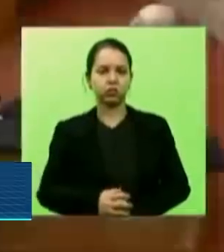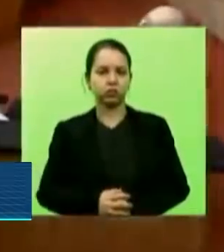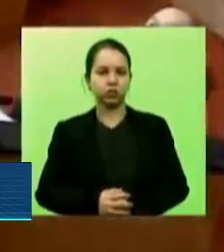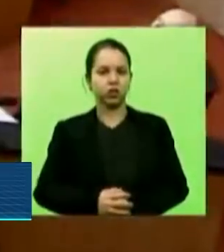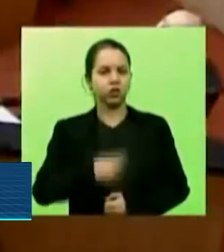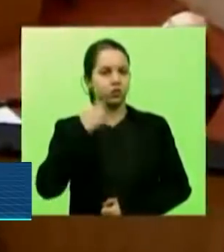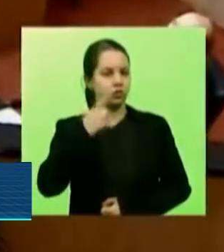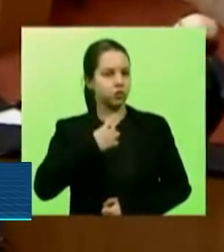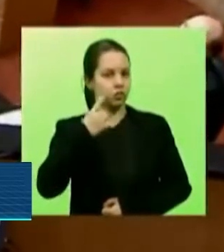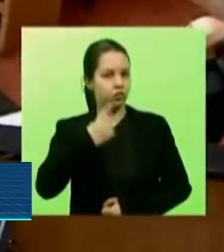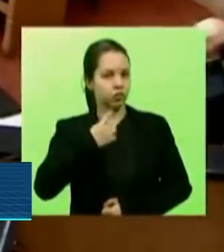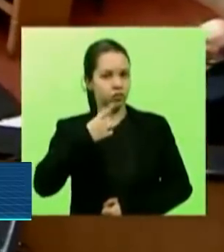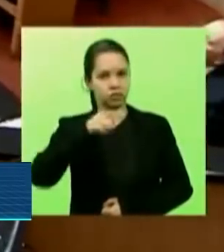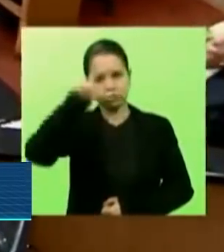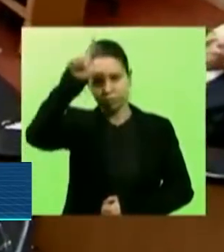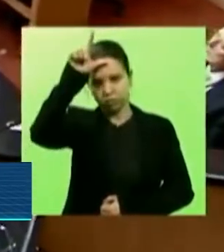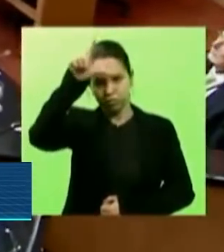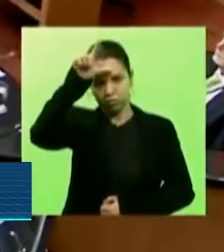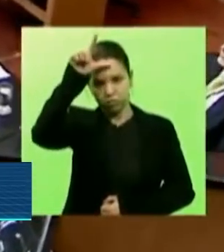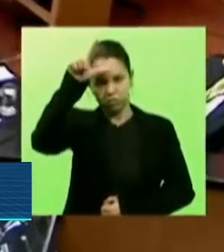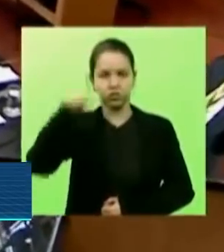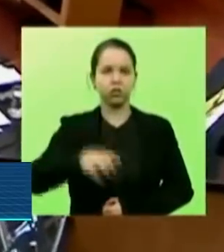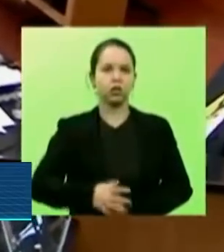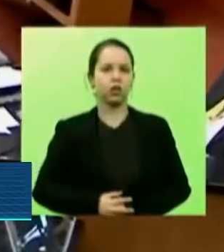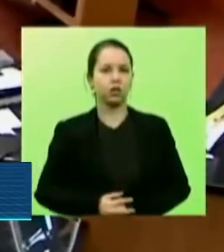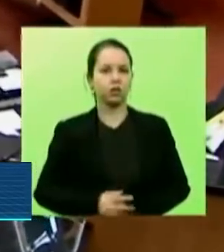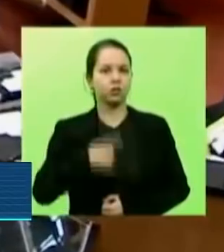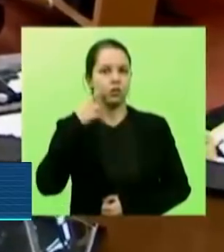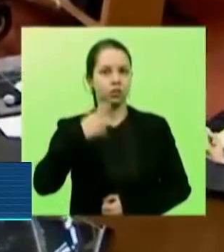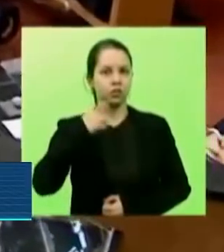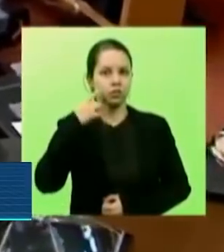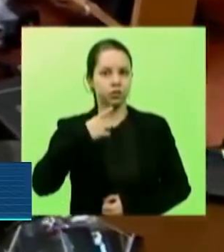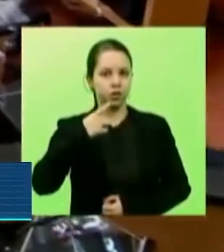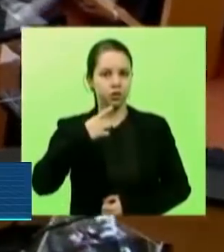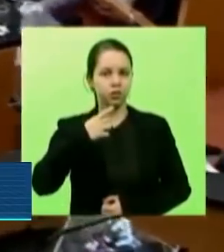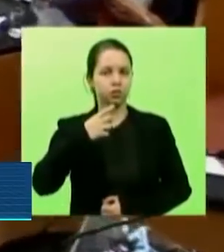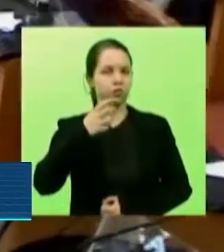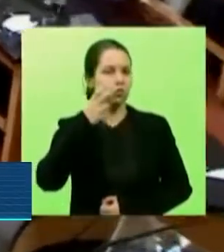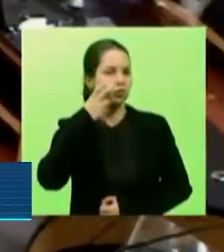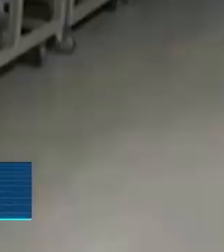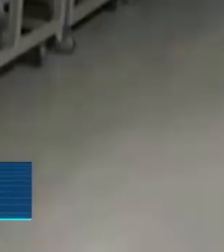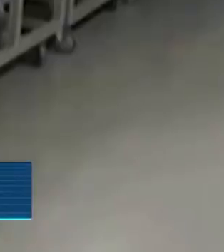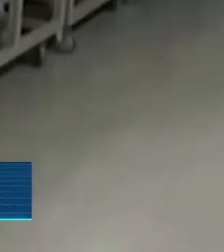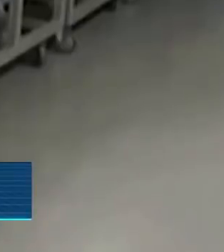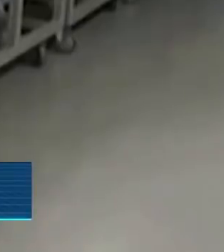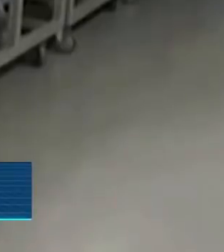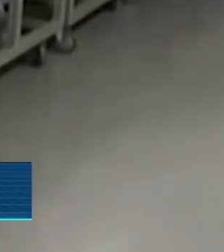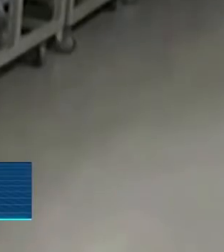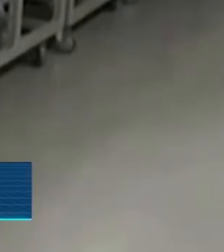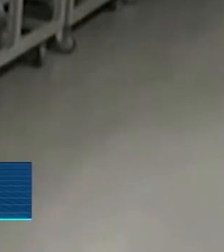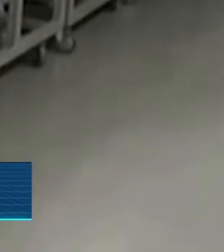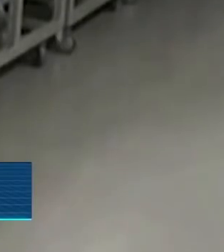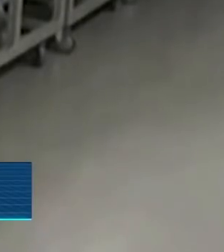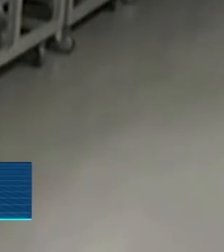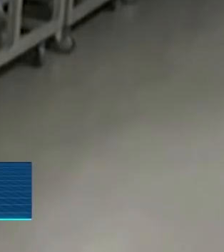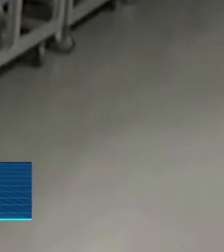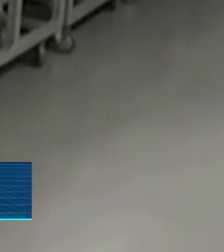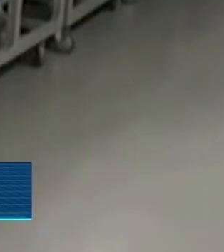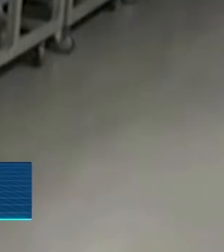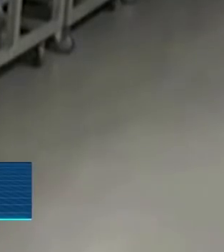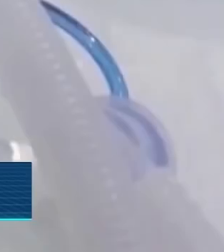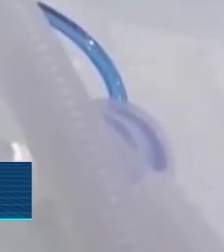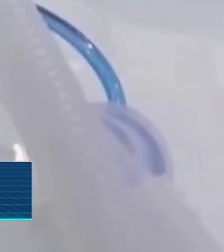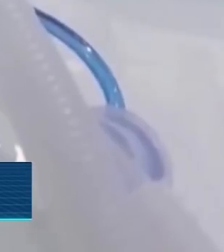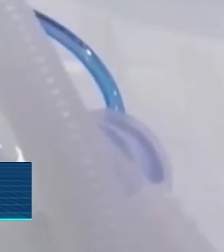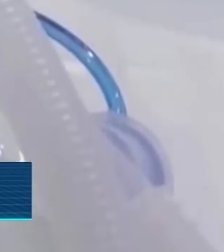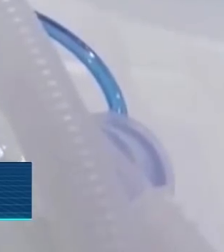aos procuradores do estado com decisão administrativa, com o intuito de equiparar ao salário dos procuradores da Assembleia